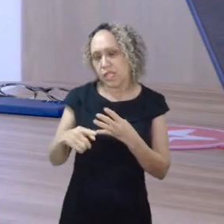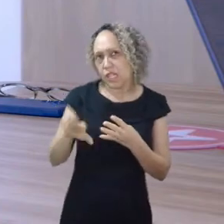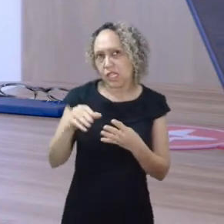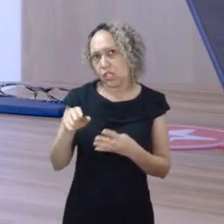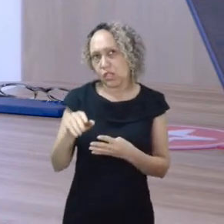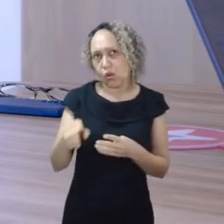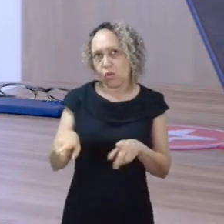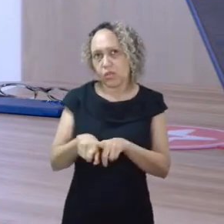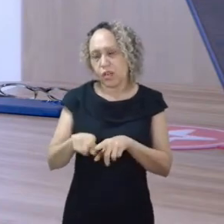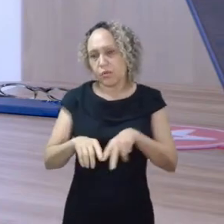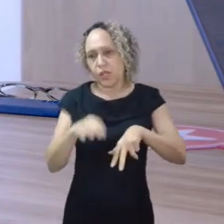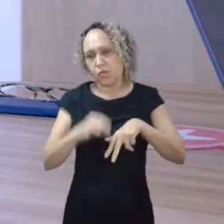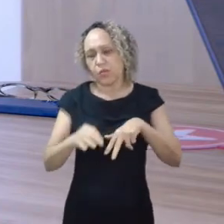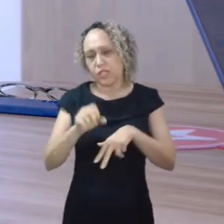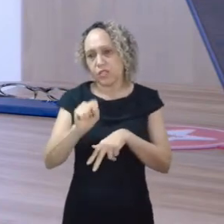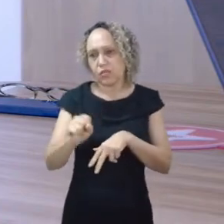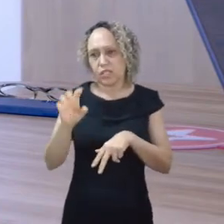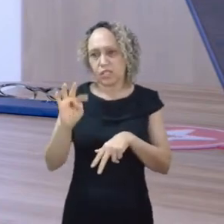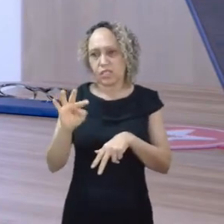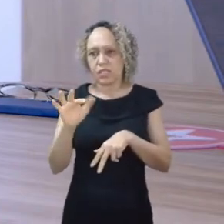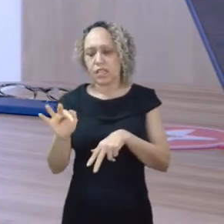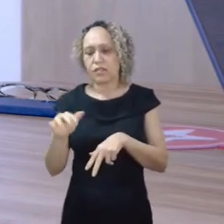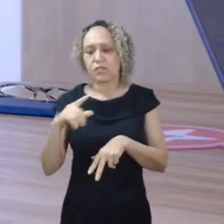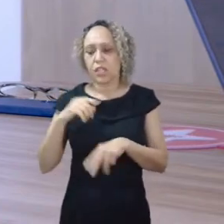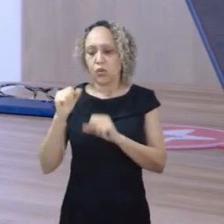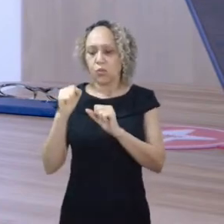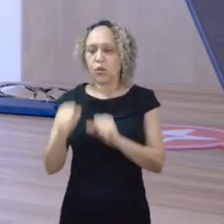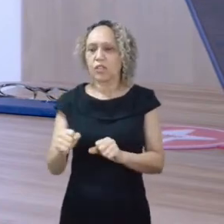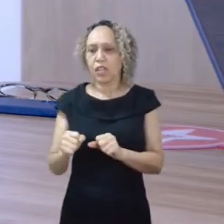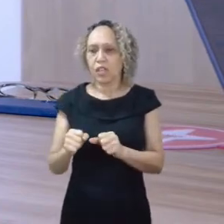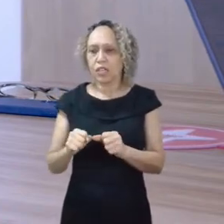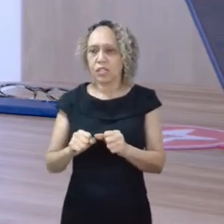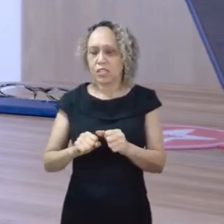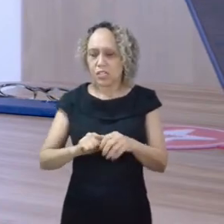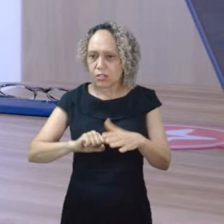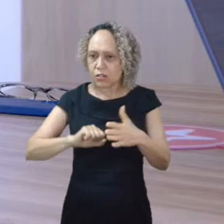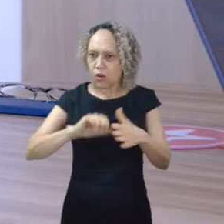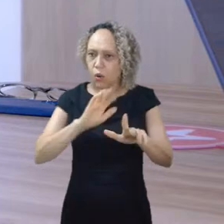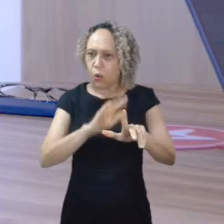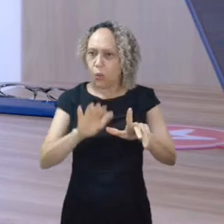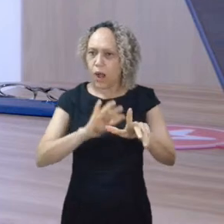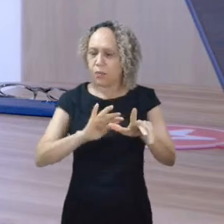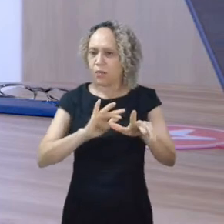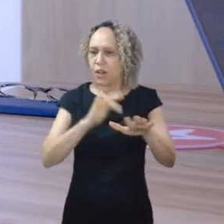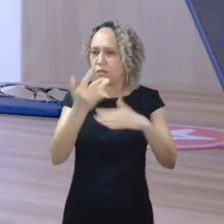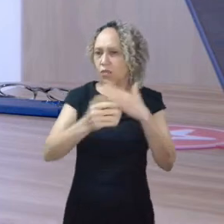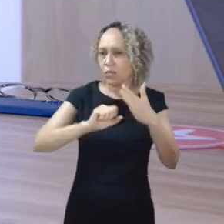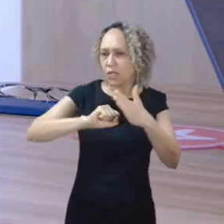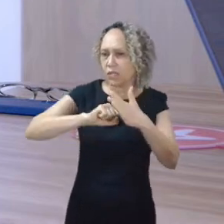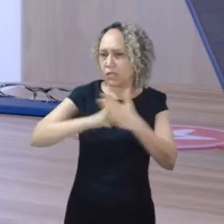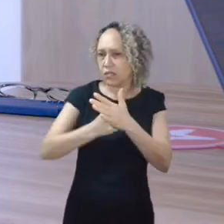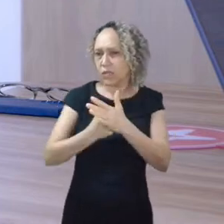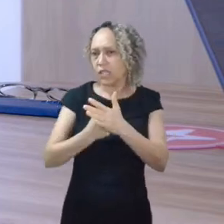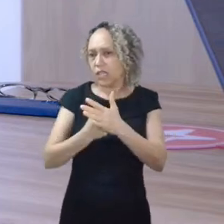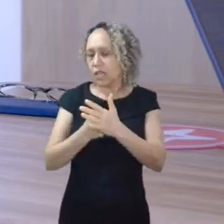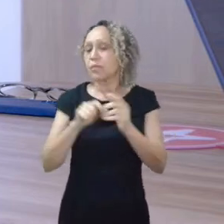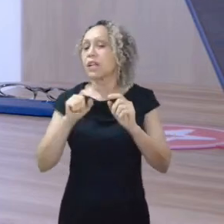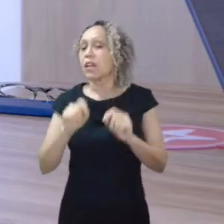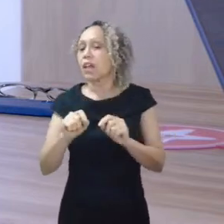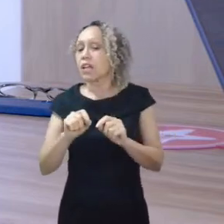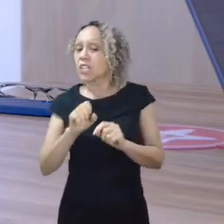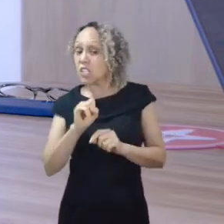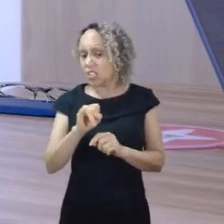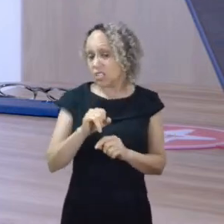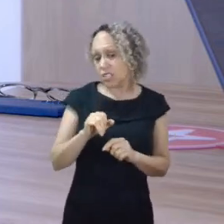poder monocraticamente de suspender uma plataforma que representa tanto para a economia brasileira. Então a gente tem que ter sempre em